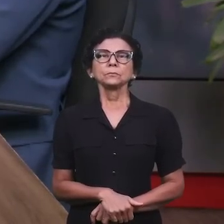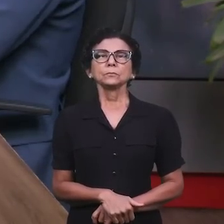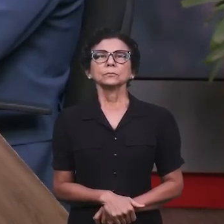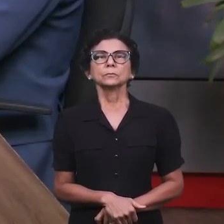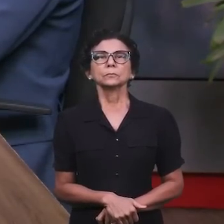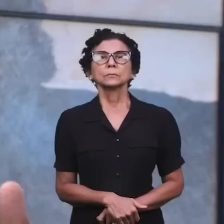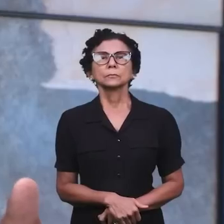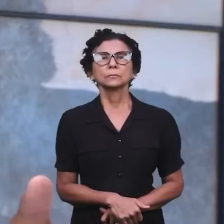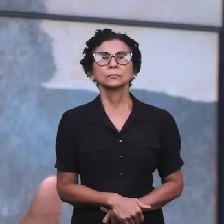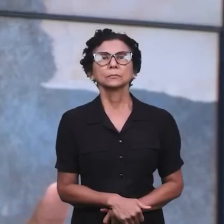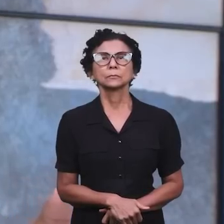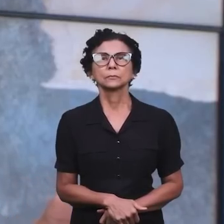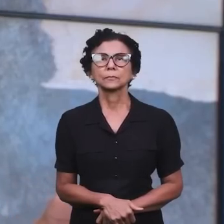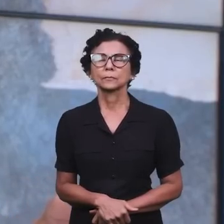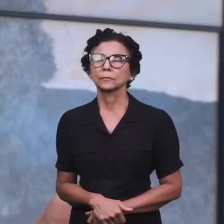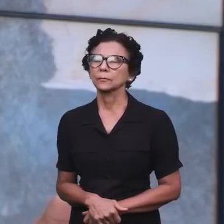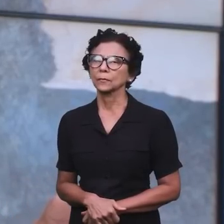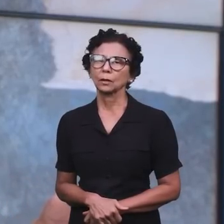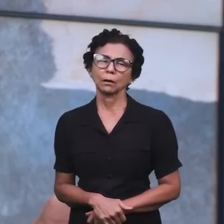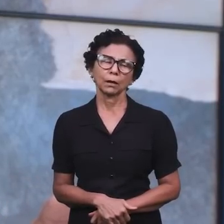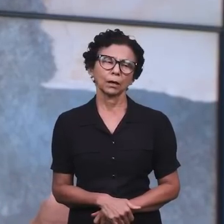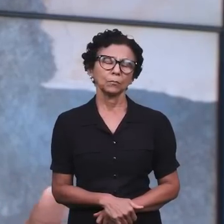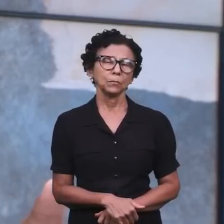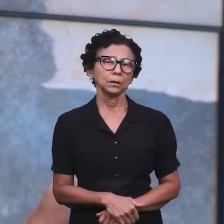qual o problema? Maria foi uma serva de Deus,